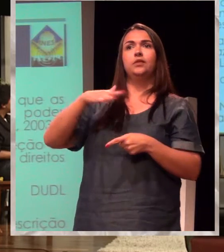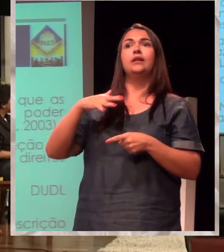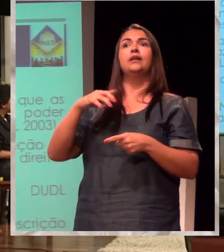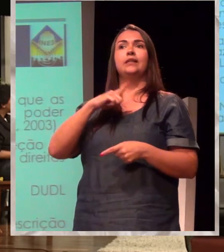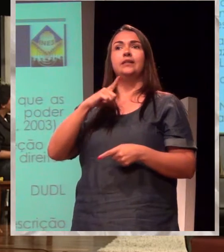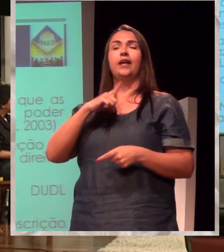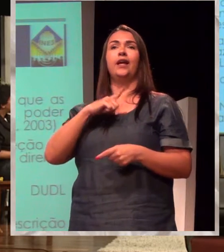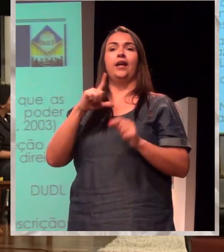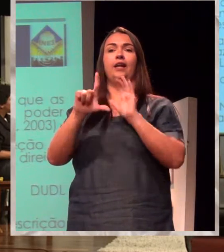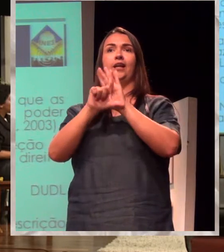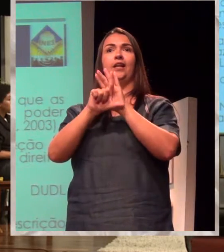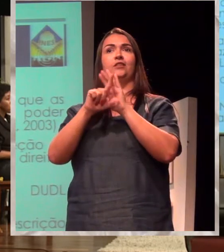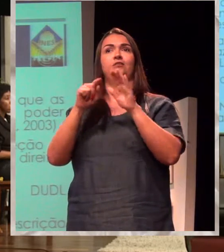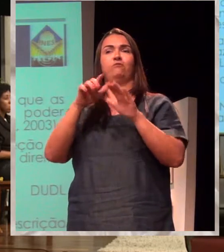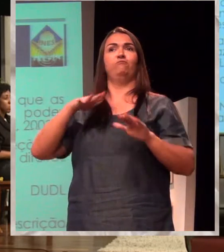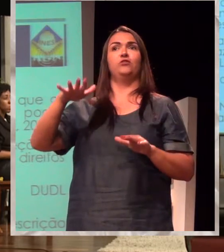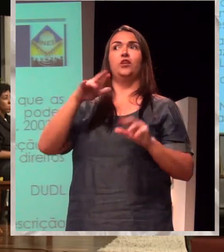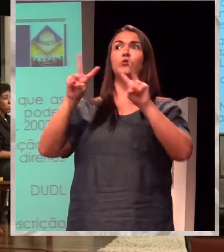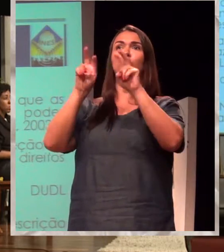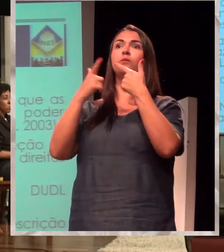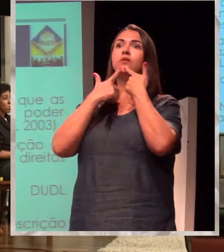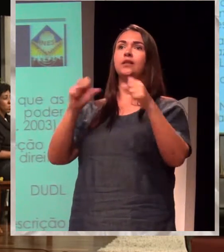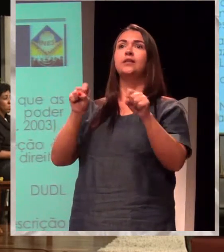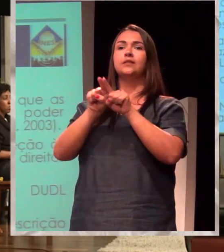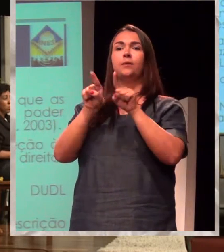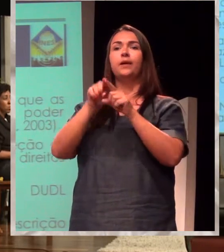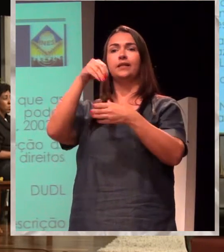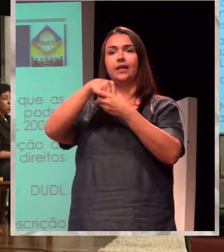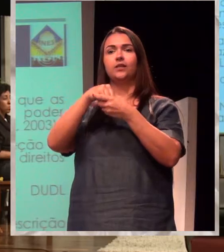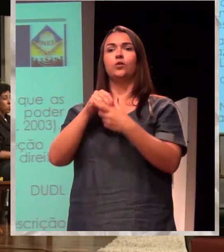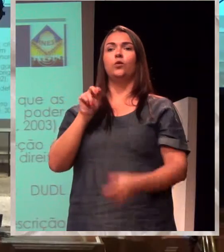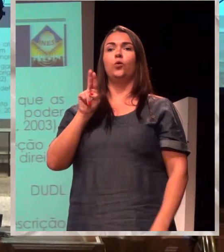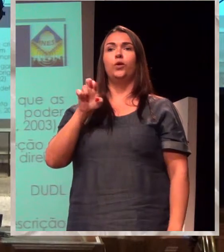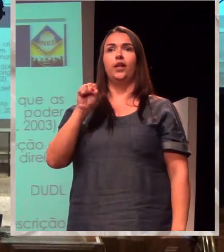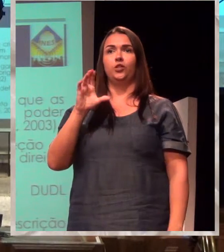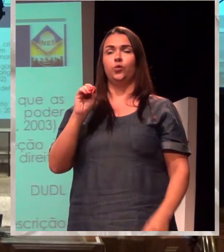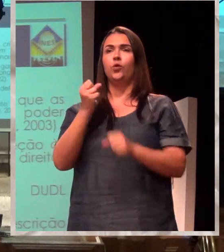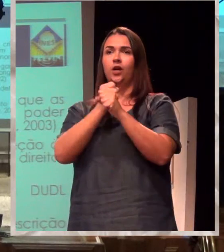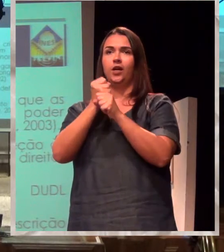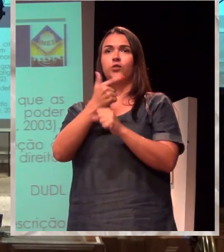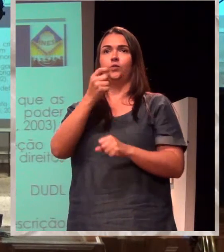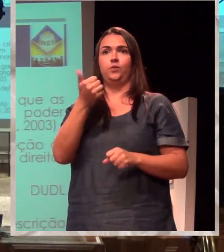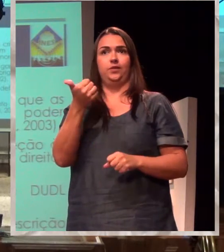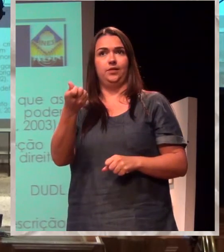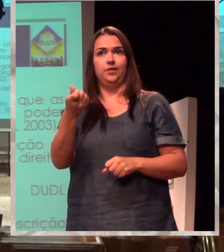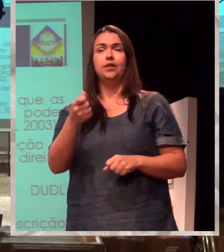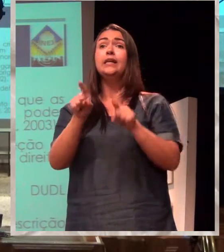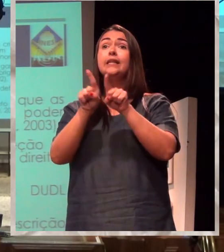na Declaração Universal de Direitos Linguísticos, da Unesco, de 96, e a criação, por exemplo,